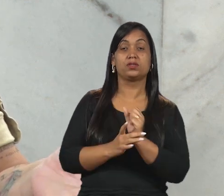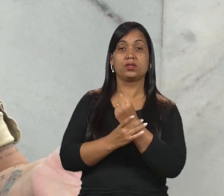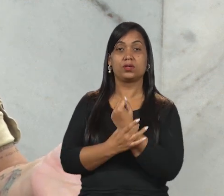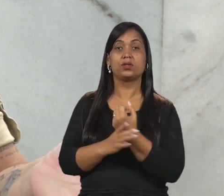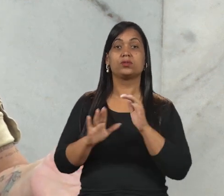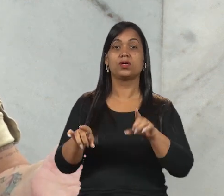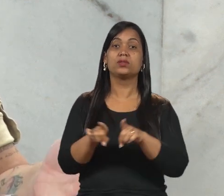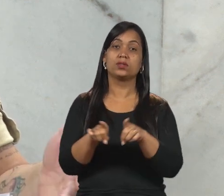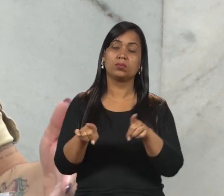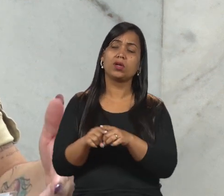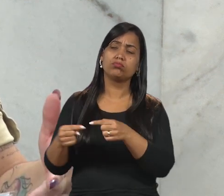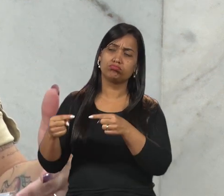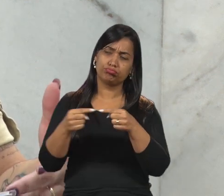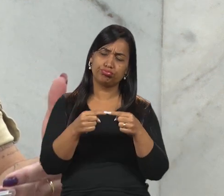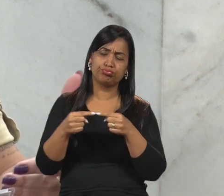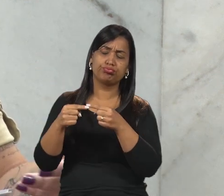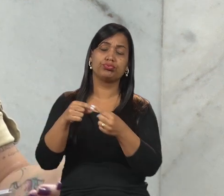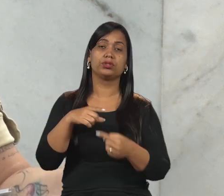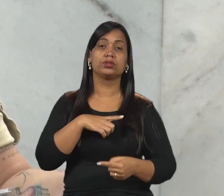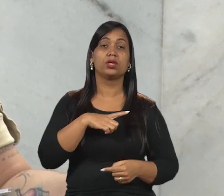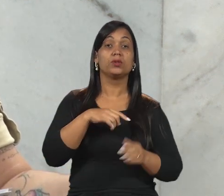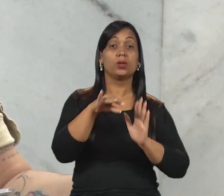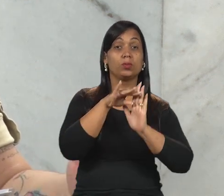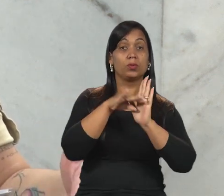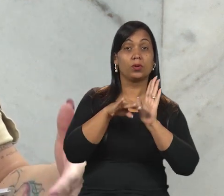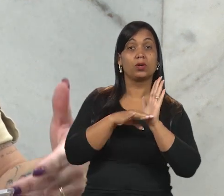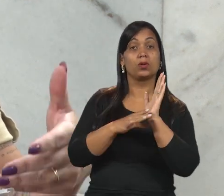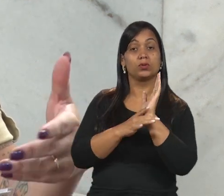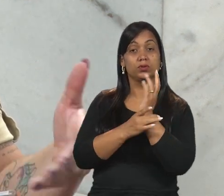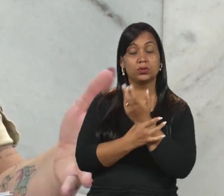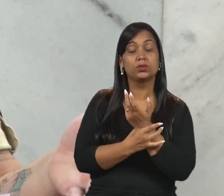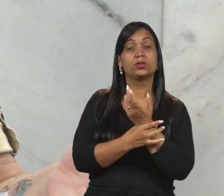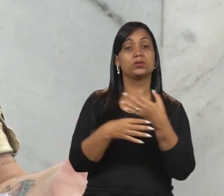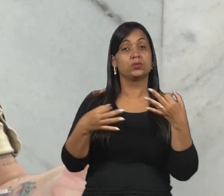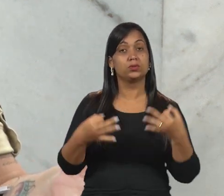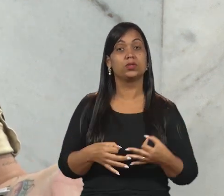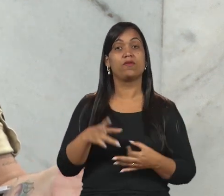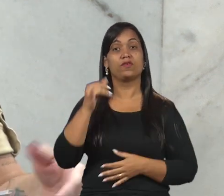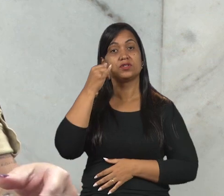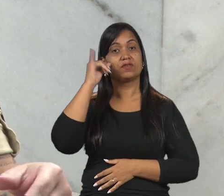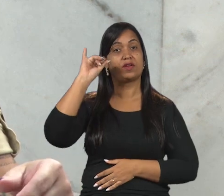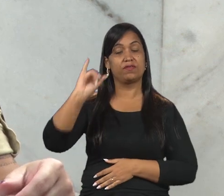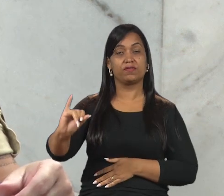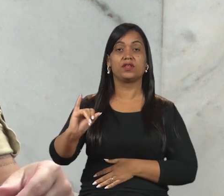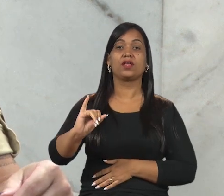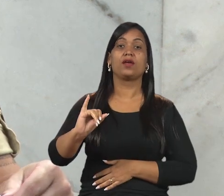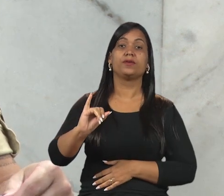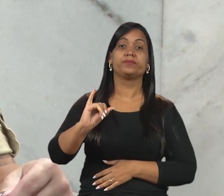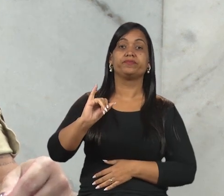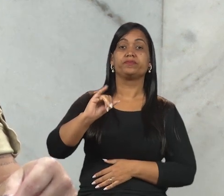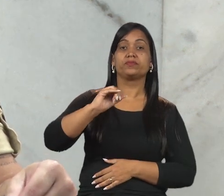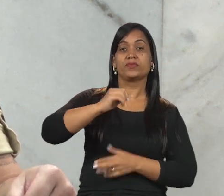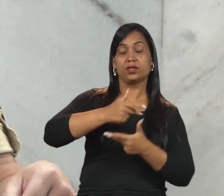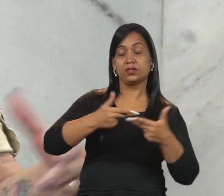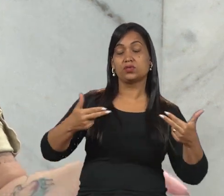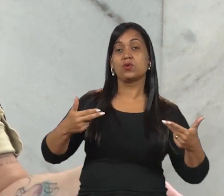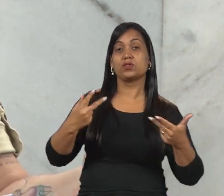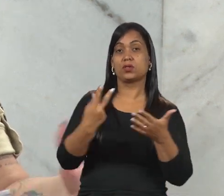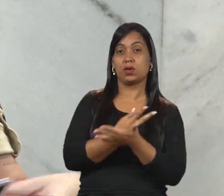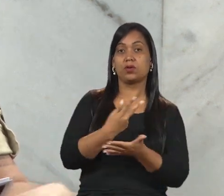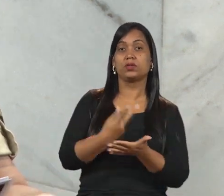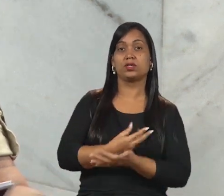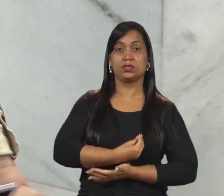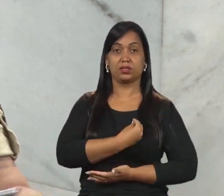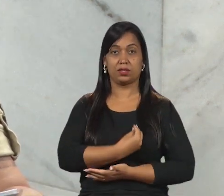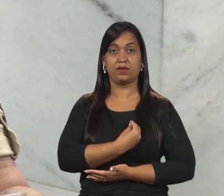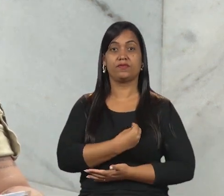tem relação, Se você tem um programa de segurança bem implementado, você vai prevenir esse tipo de acontecimento tão devastador na